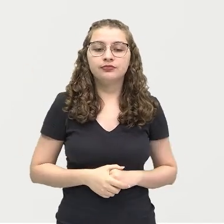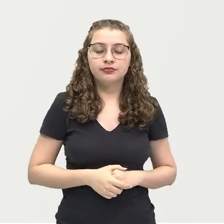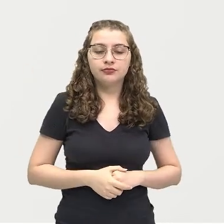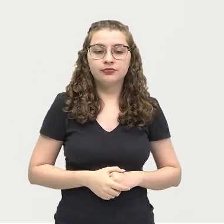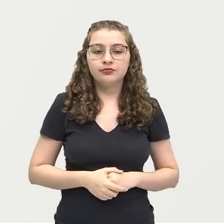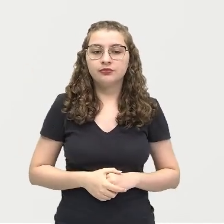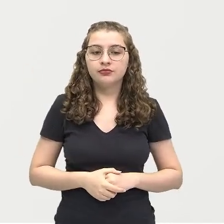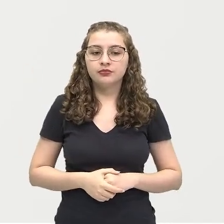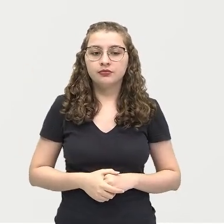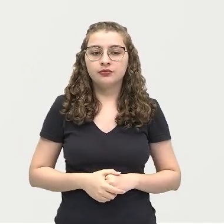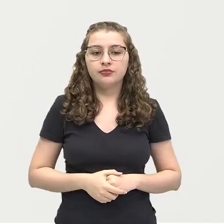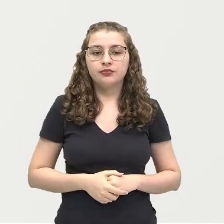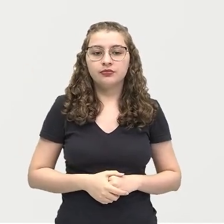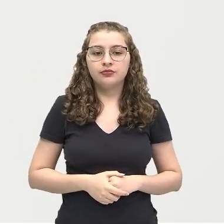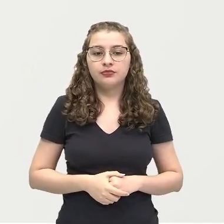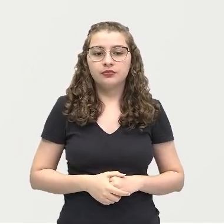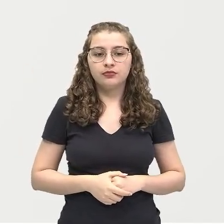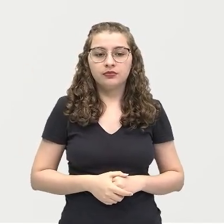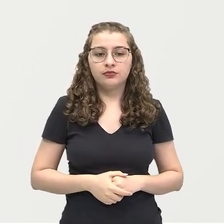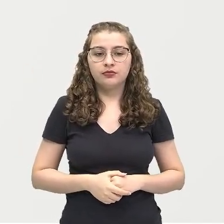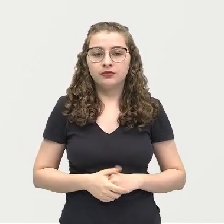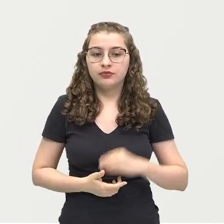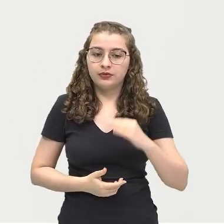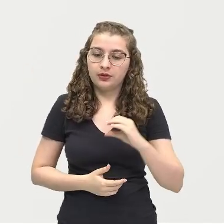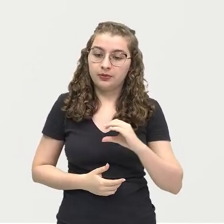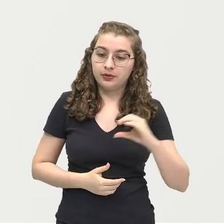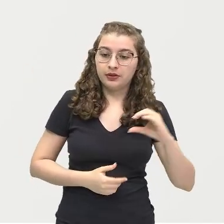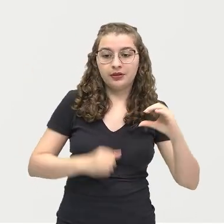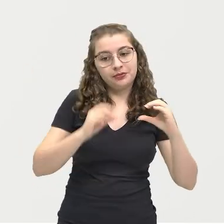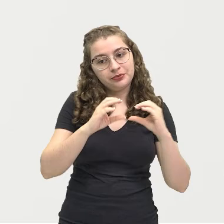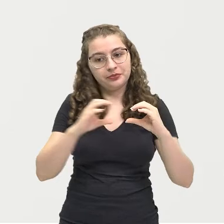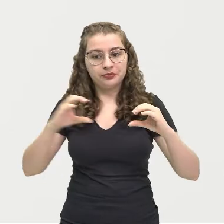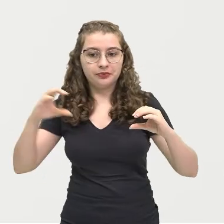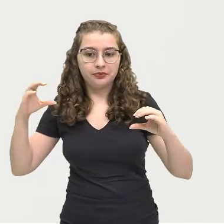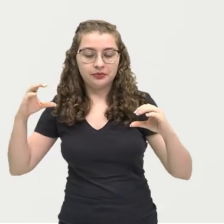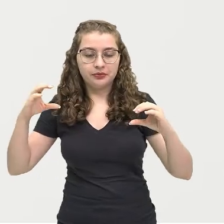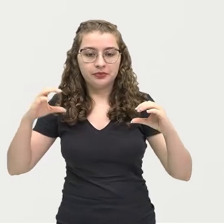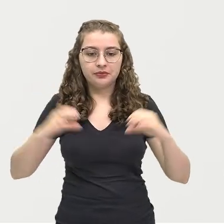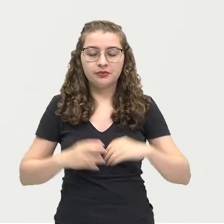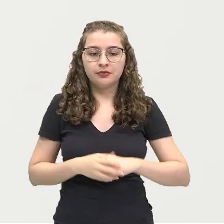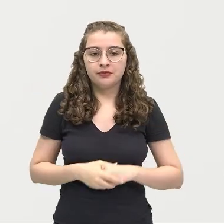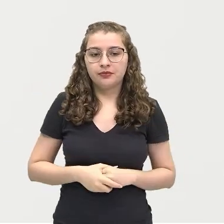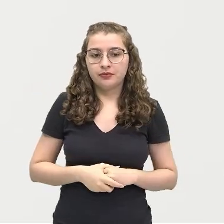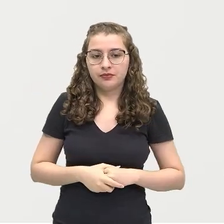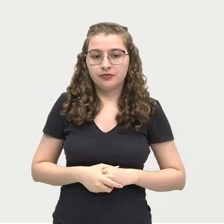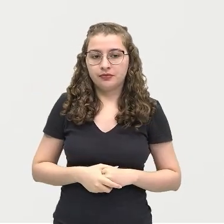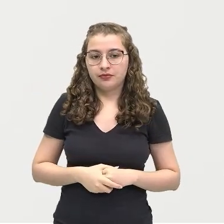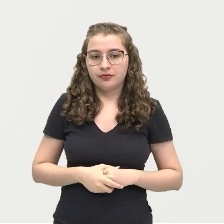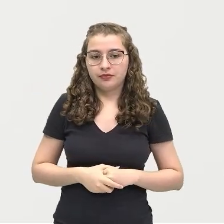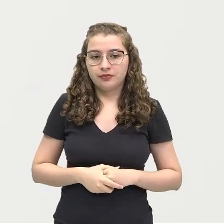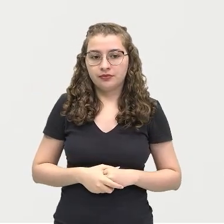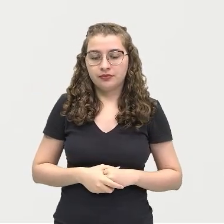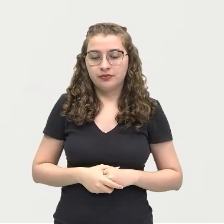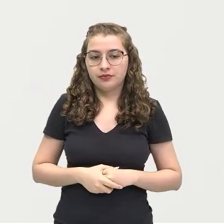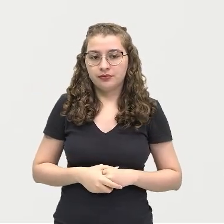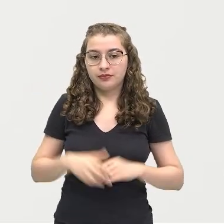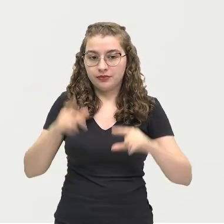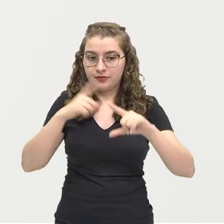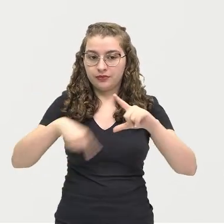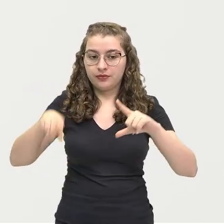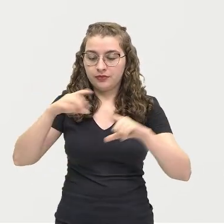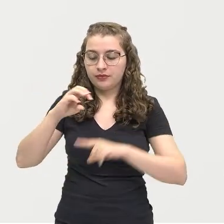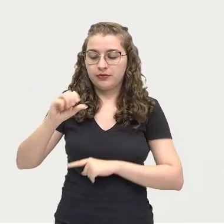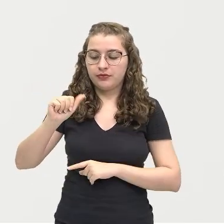que tem cadeia para cá e cadeia para cá. Tá aqui a amida. A gente